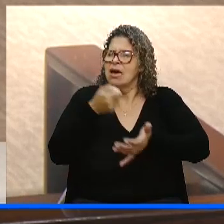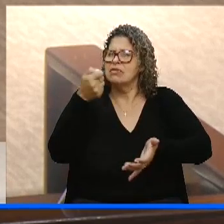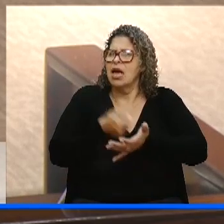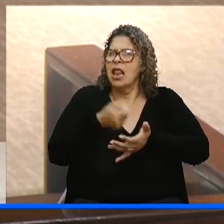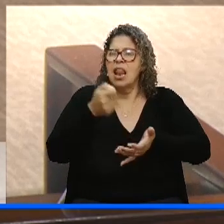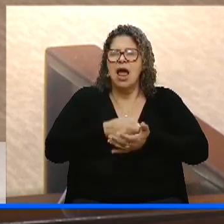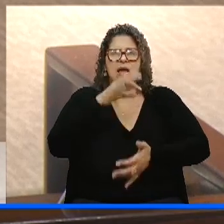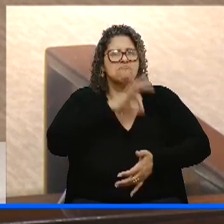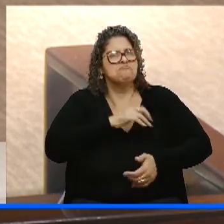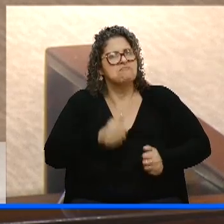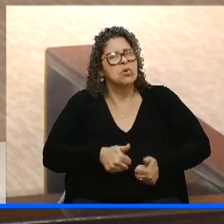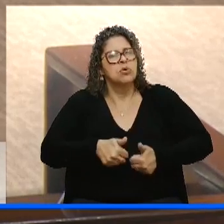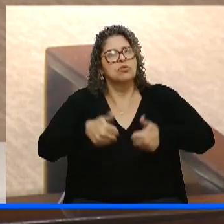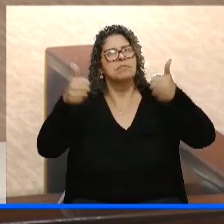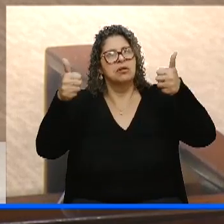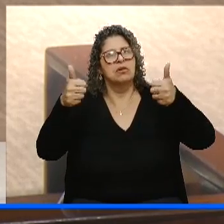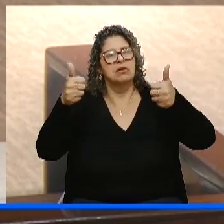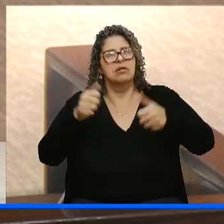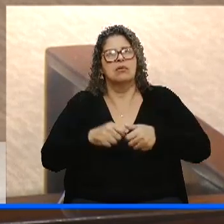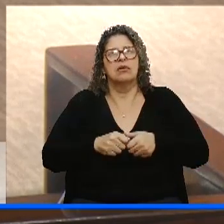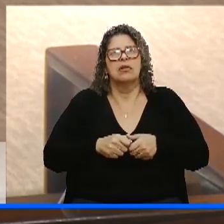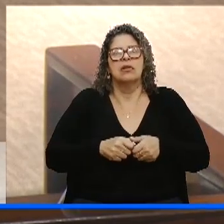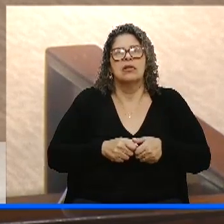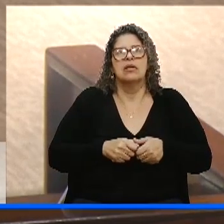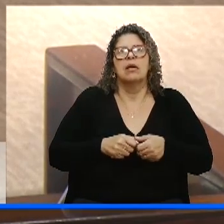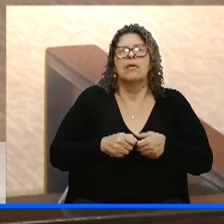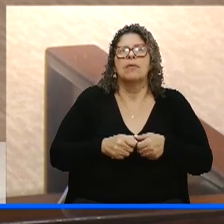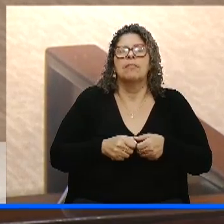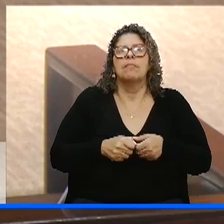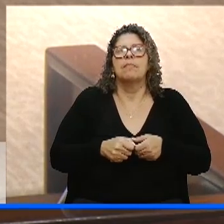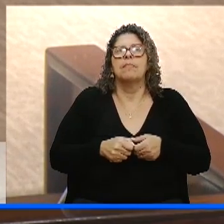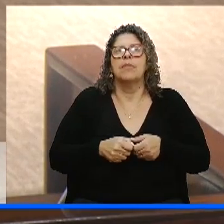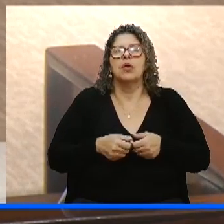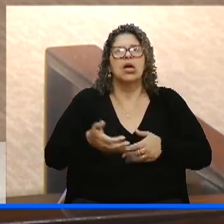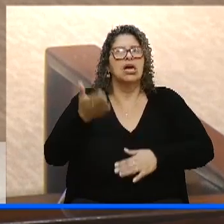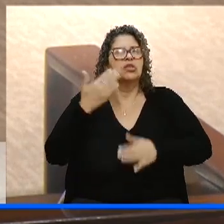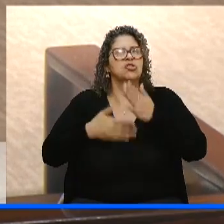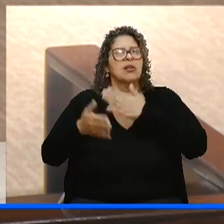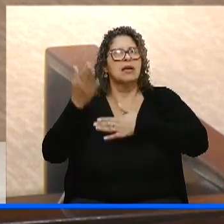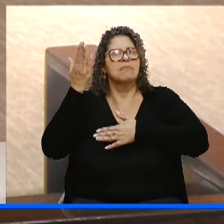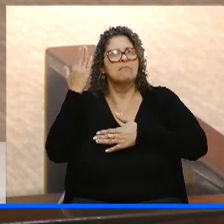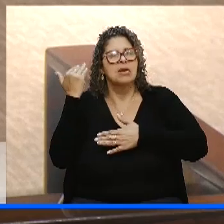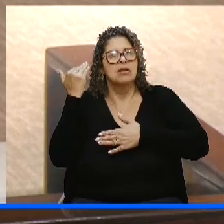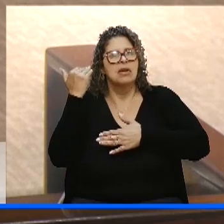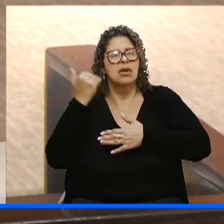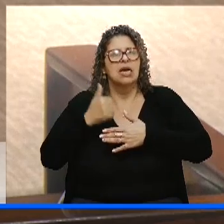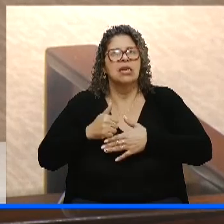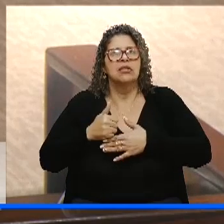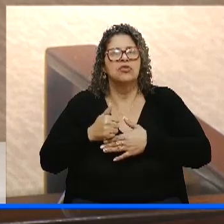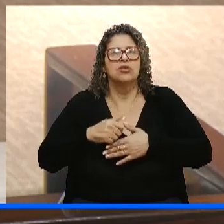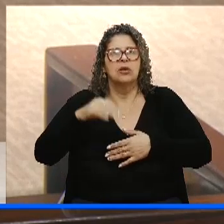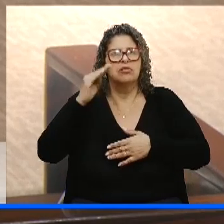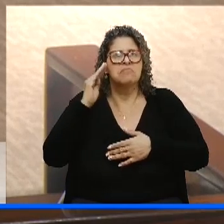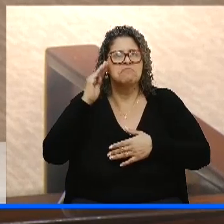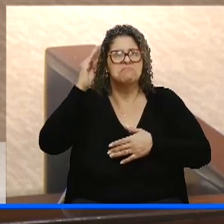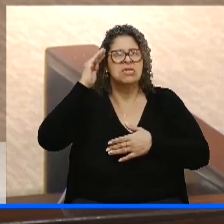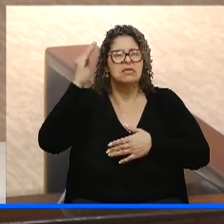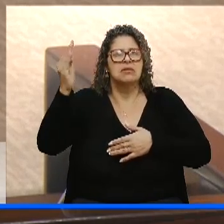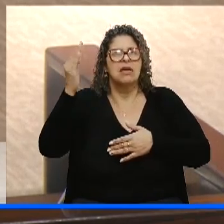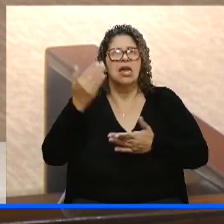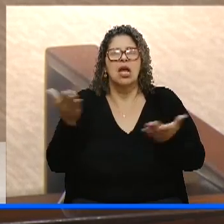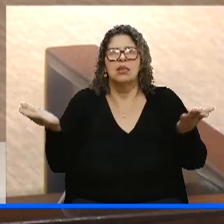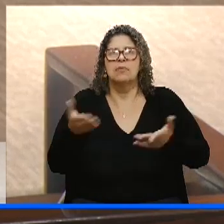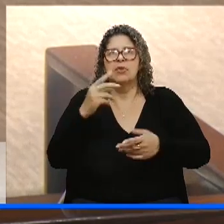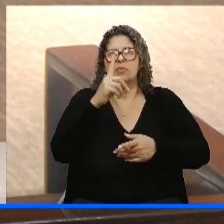que após o fim do regime de exceção ao estado de direito em que vivemos sob a égide de uma aristocracia militar acabamos caindo